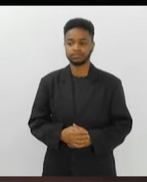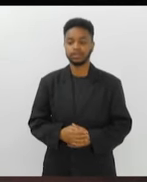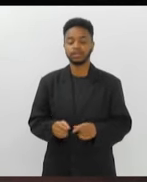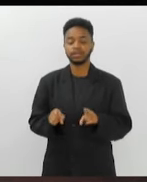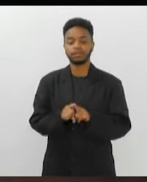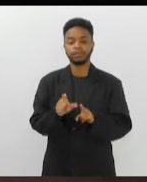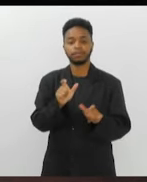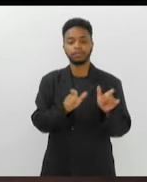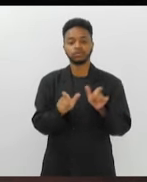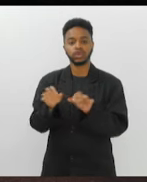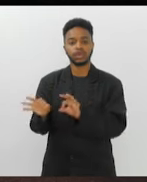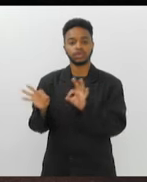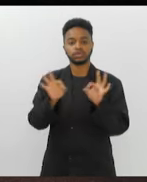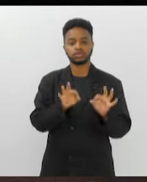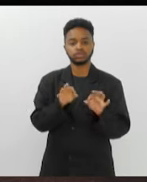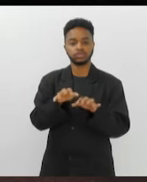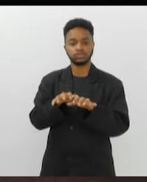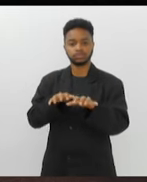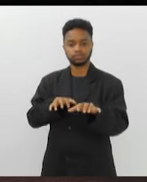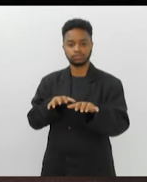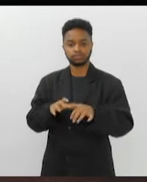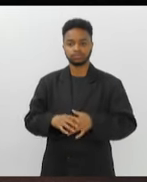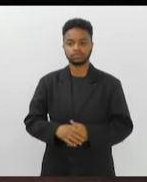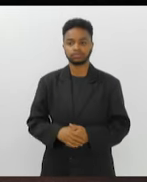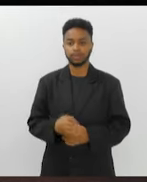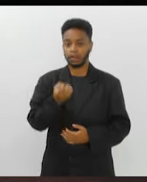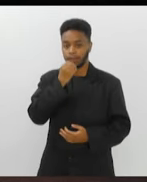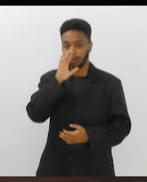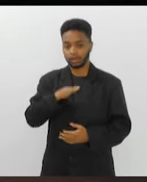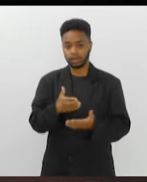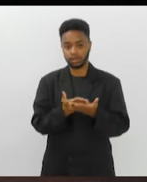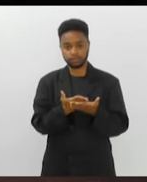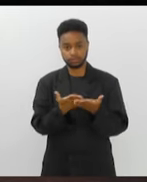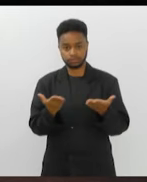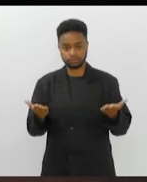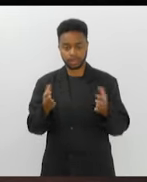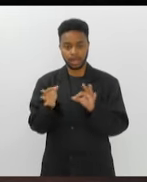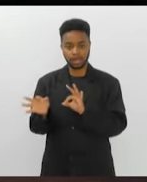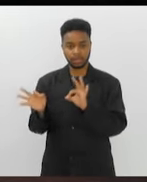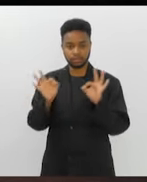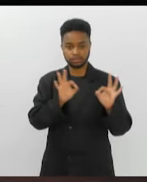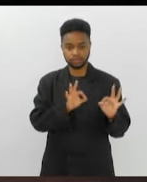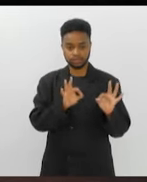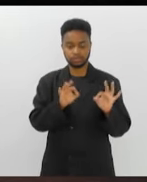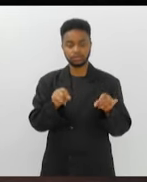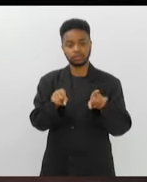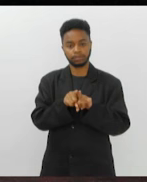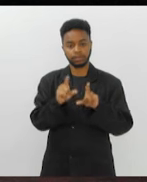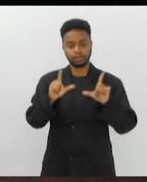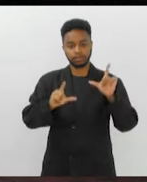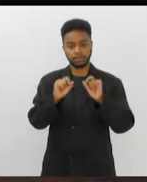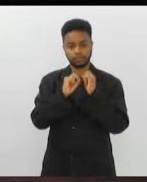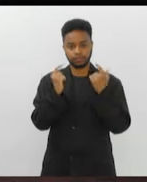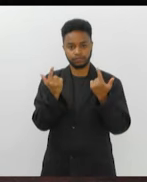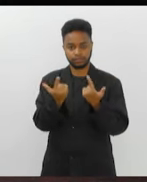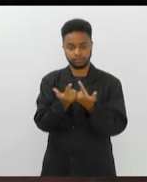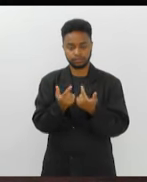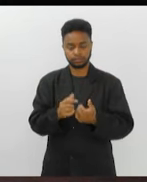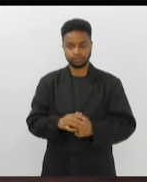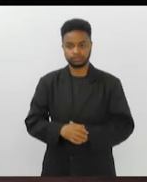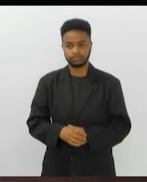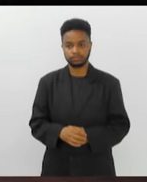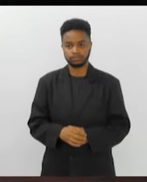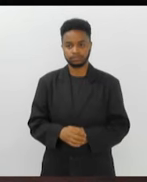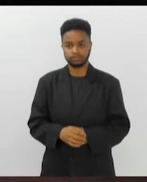que nos assistem remotamente. Boa tarde a todos aqueles que nos assistem também pela TV Alerge.